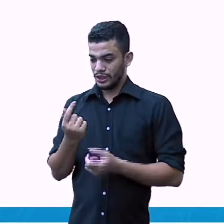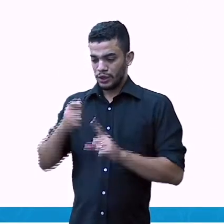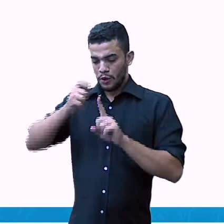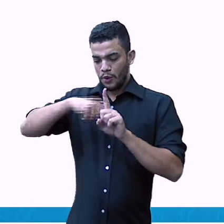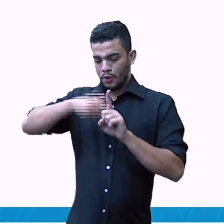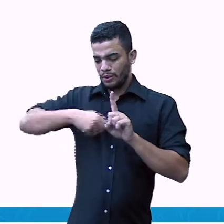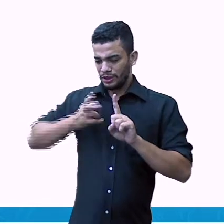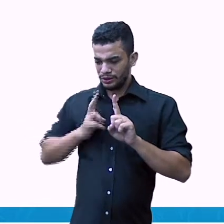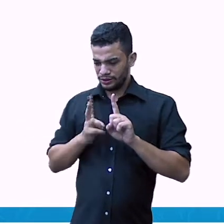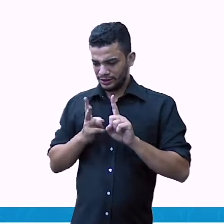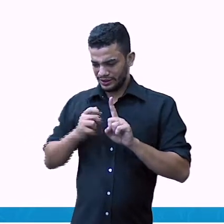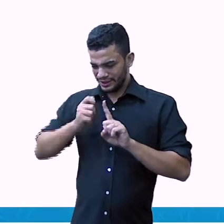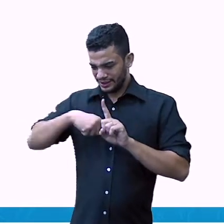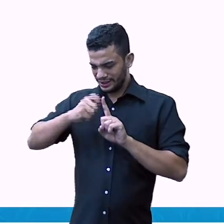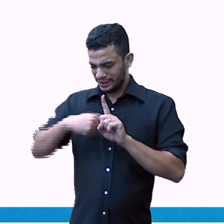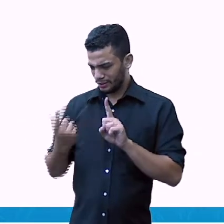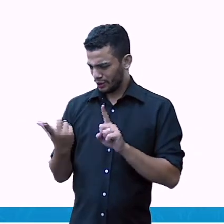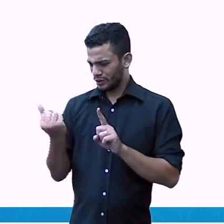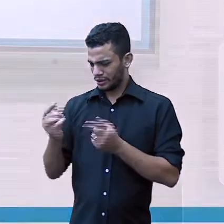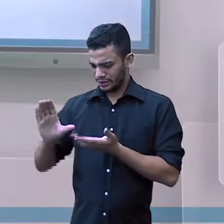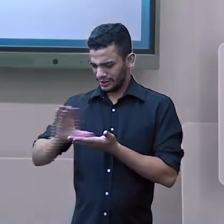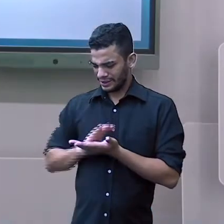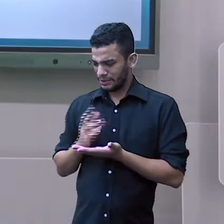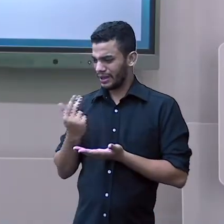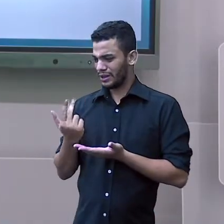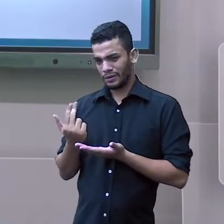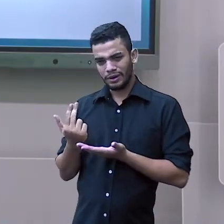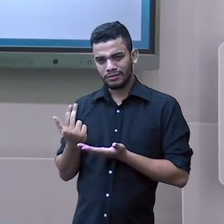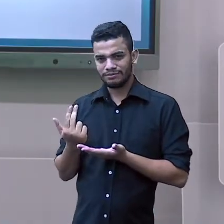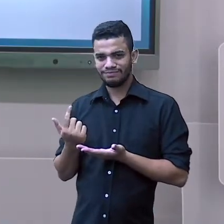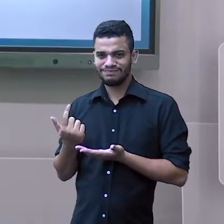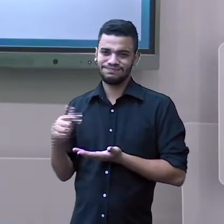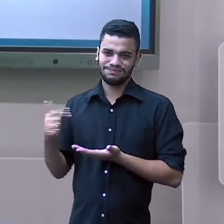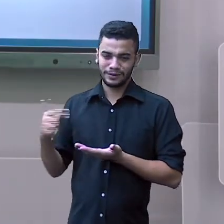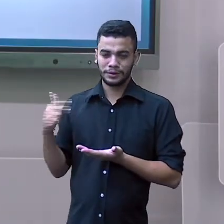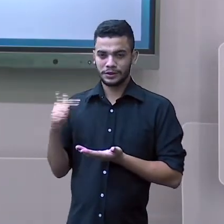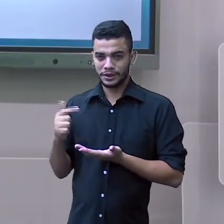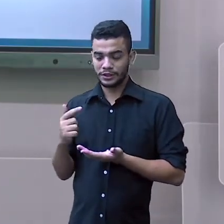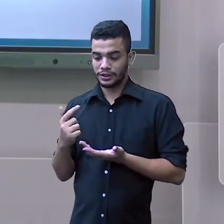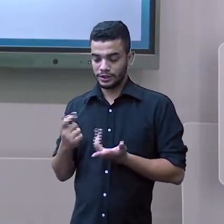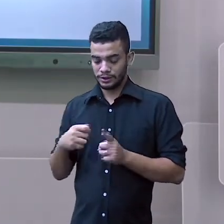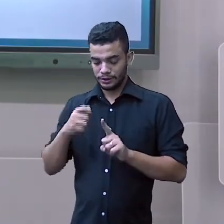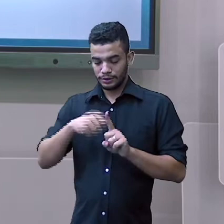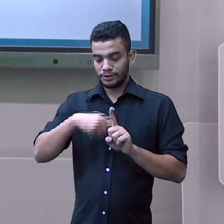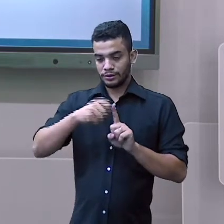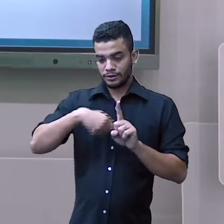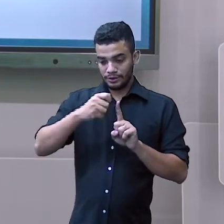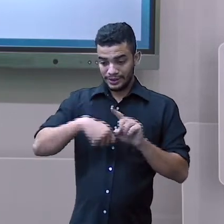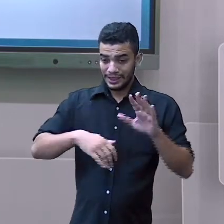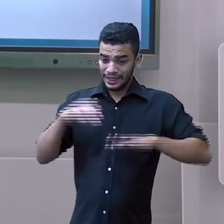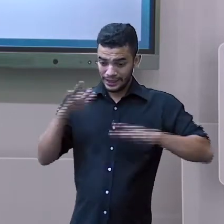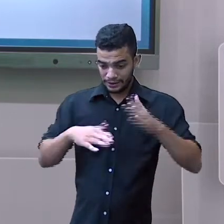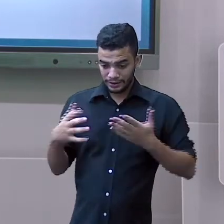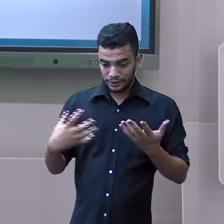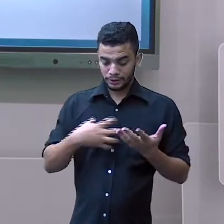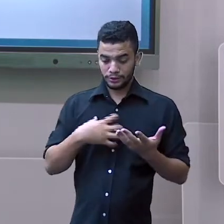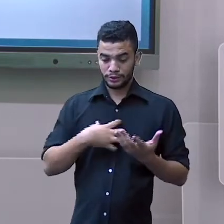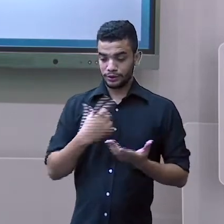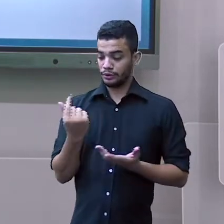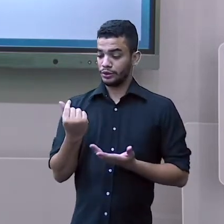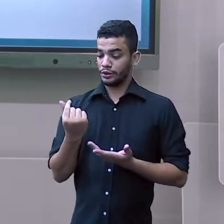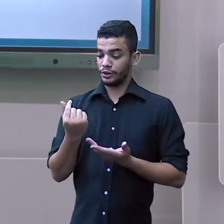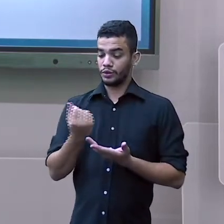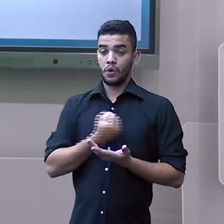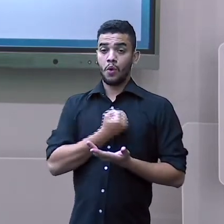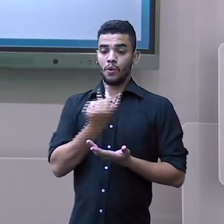e oscilações de mercado. Então, nós vimos aqui alguns lugares, né, que é mais utilizado, olha, nas artes, na